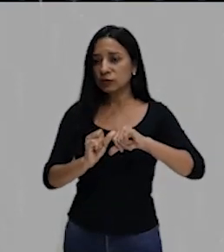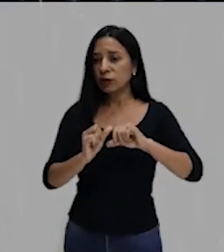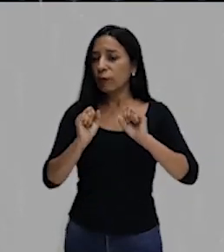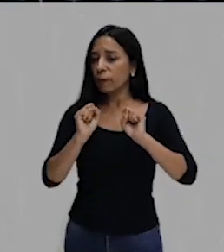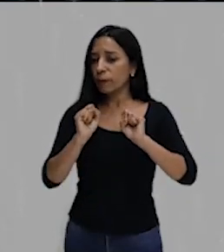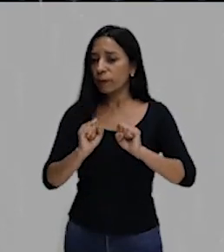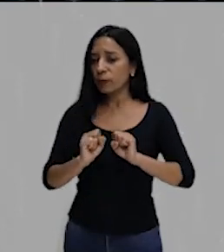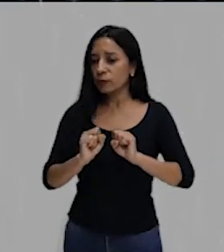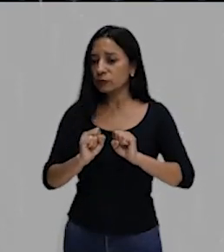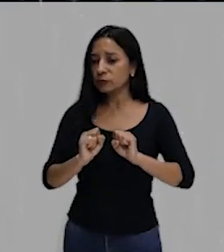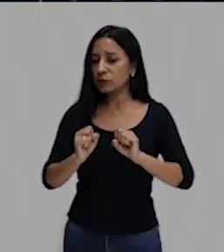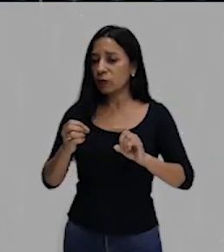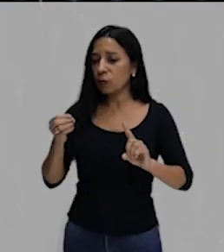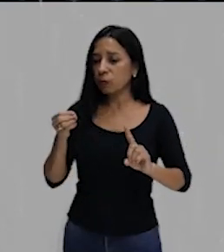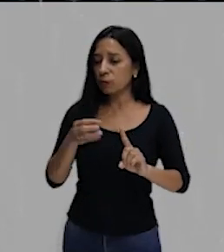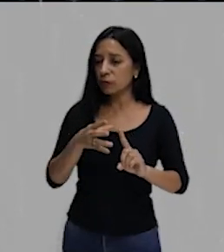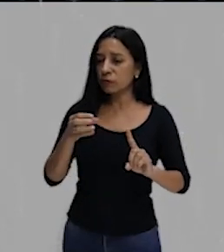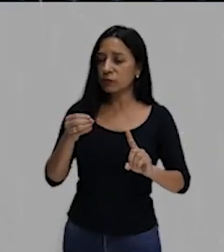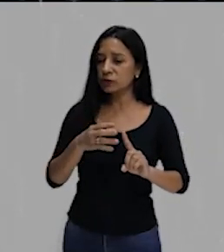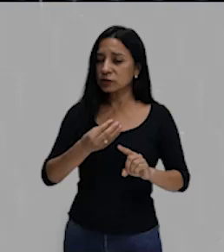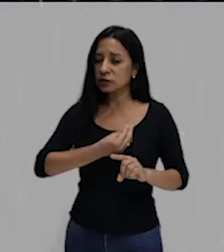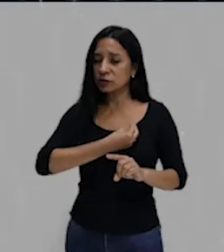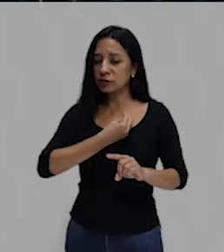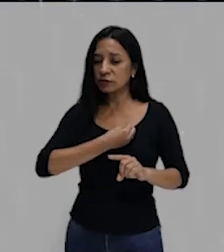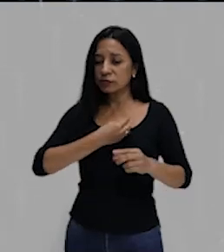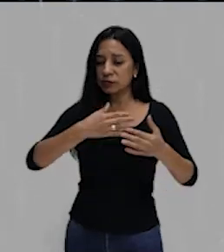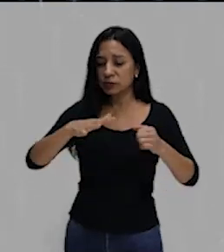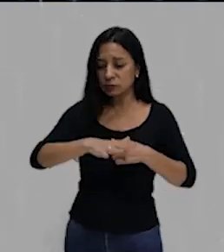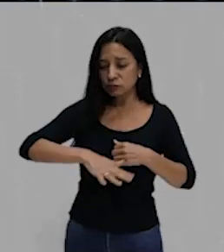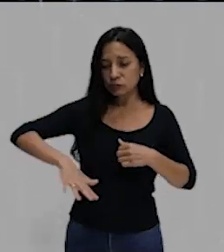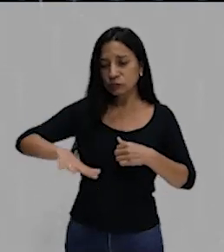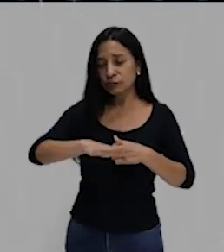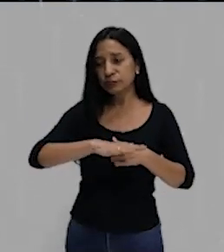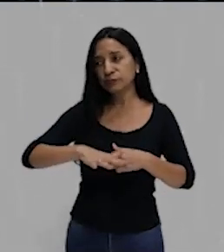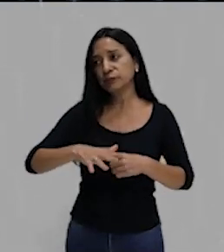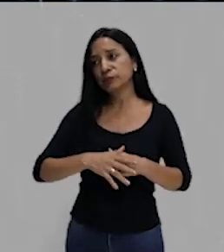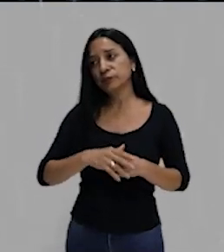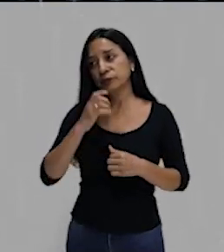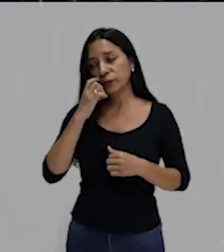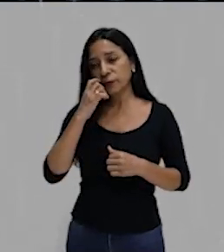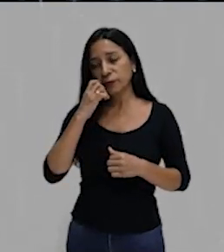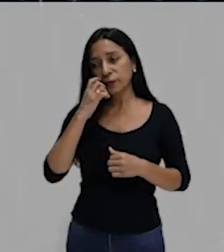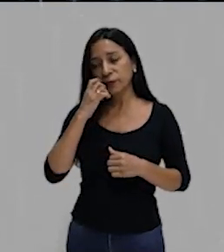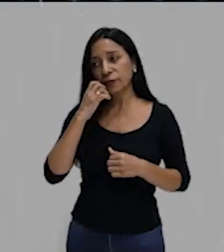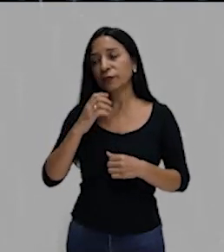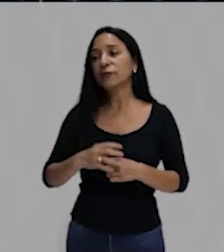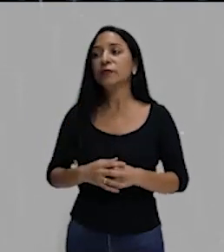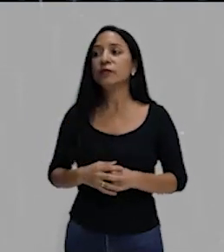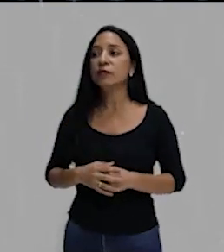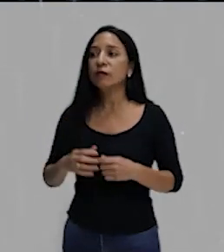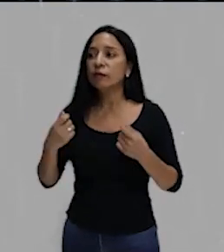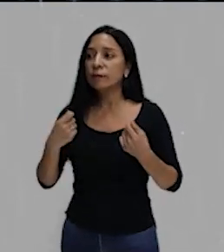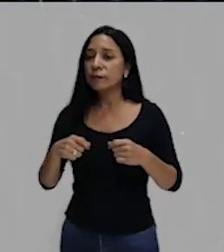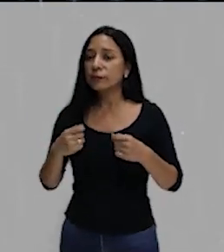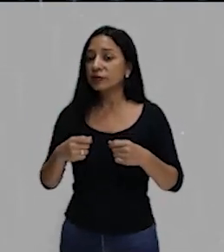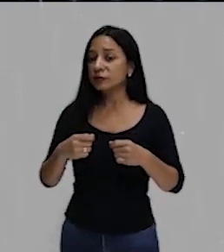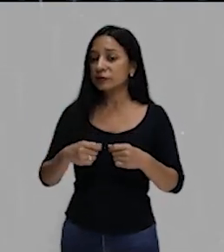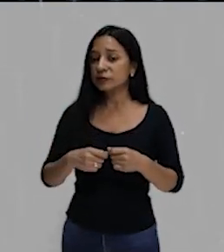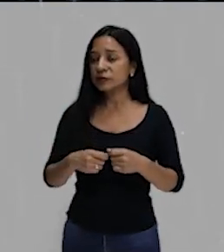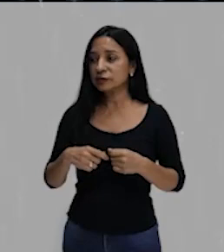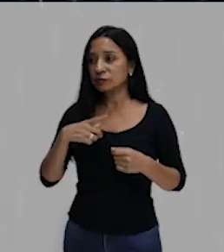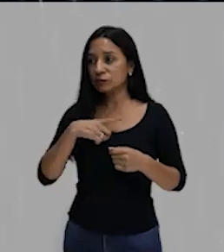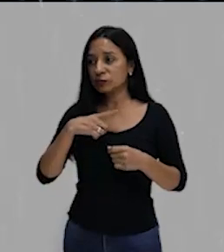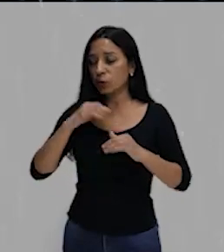possam não afetar, por exemplo, a vida ecológica. E também tem que promover o desenvolvimento econômico. Não é